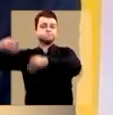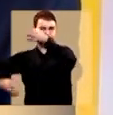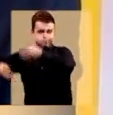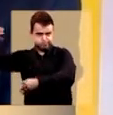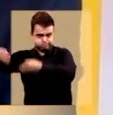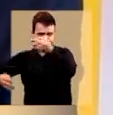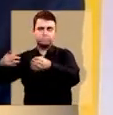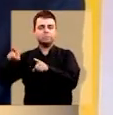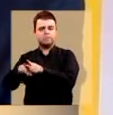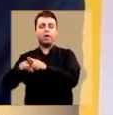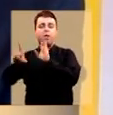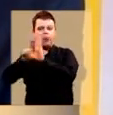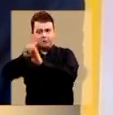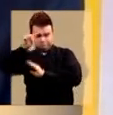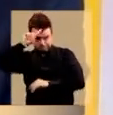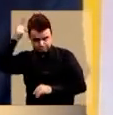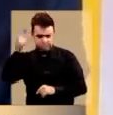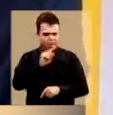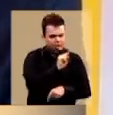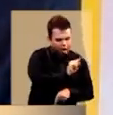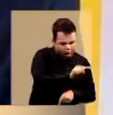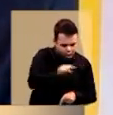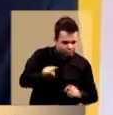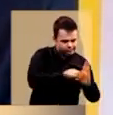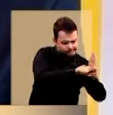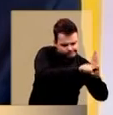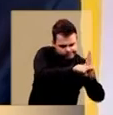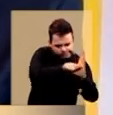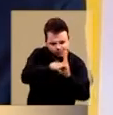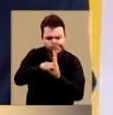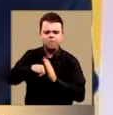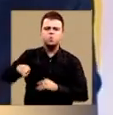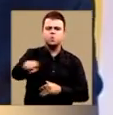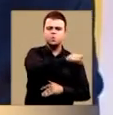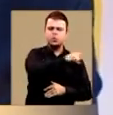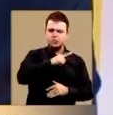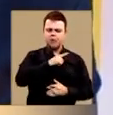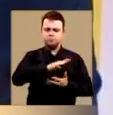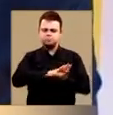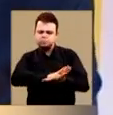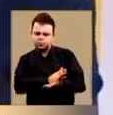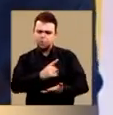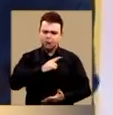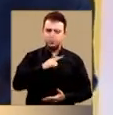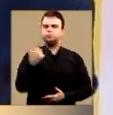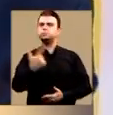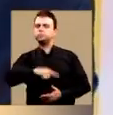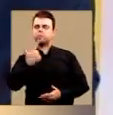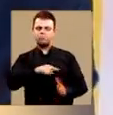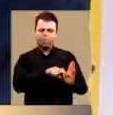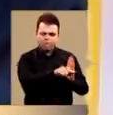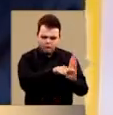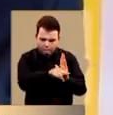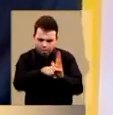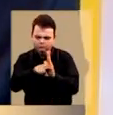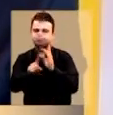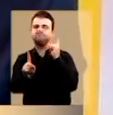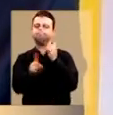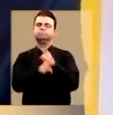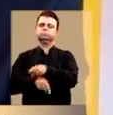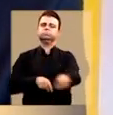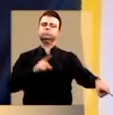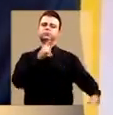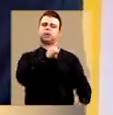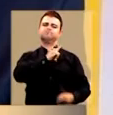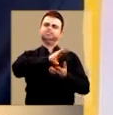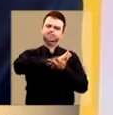poder judiciário, no poder legislativo, para verificar como que a questão racial racial e essa ideologia